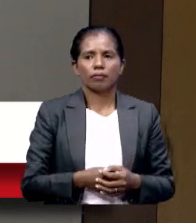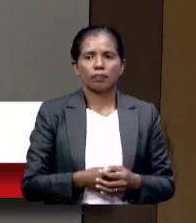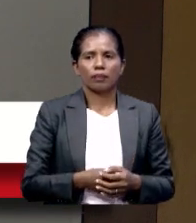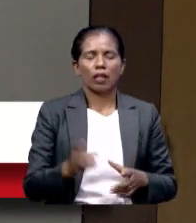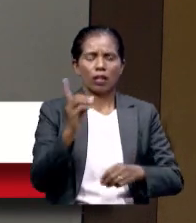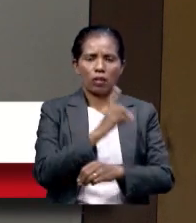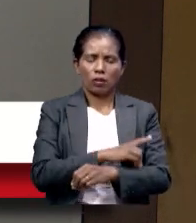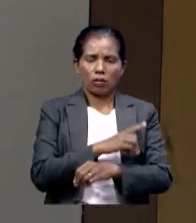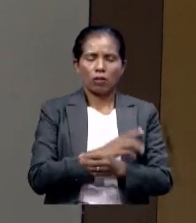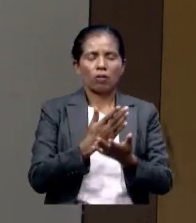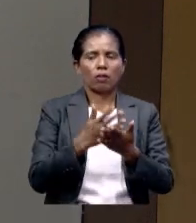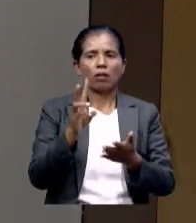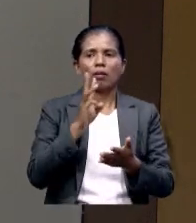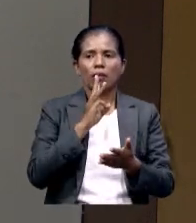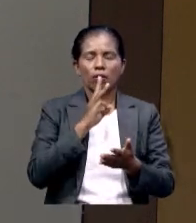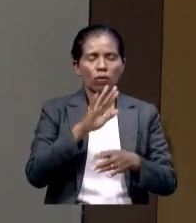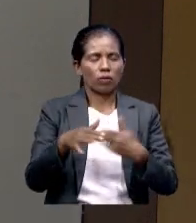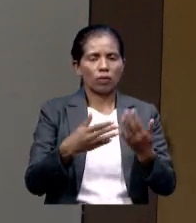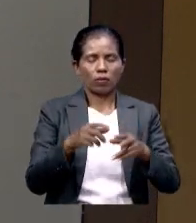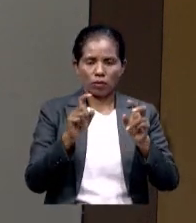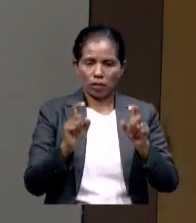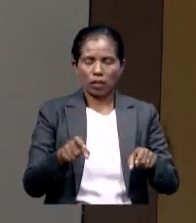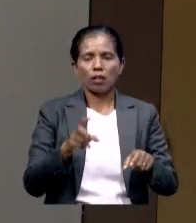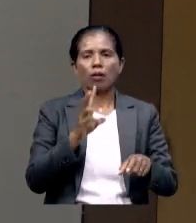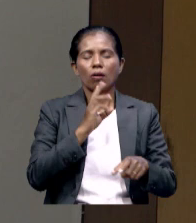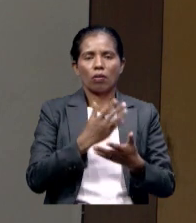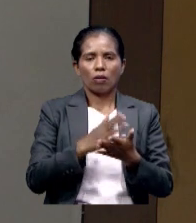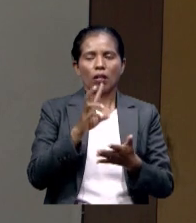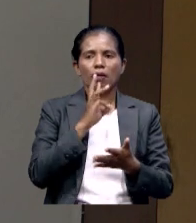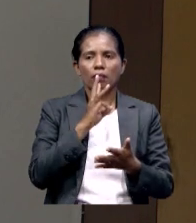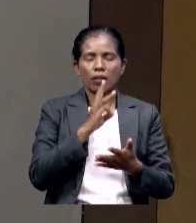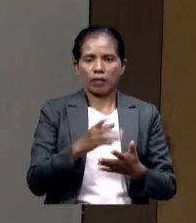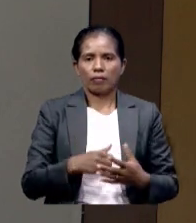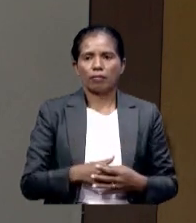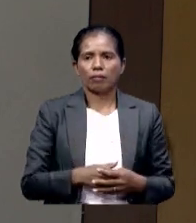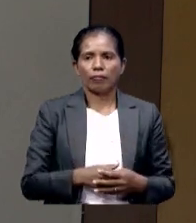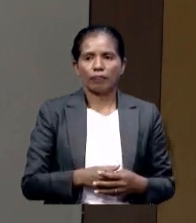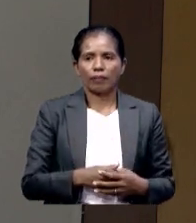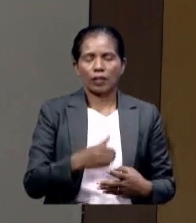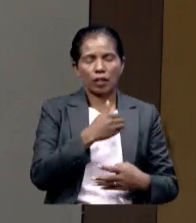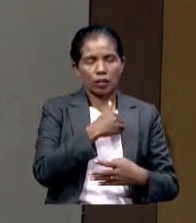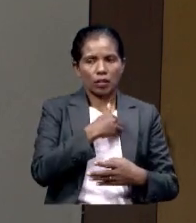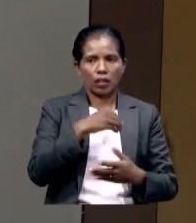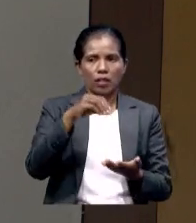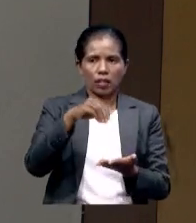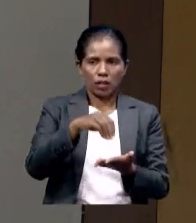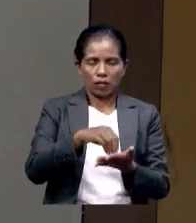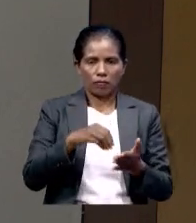loron loron o totu tensel hola be agora enquanto si dau cria be